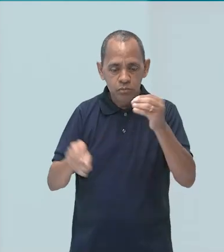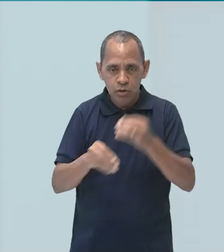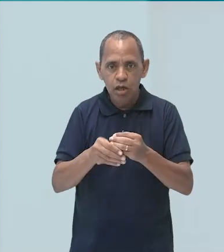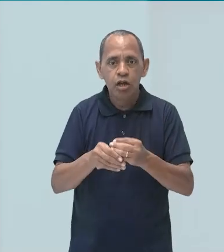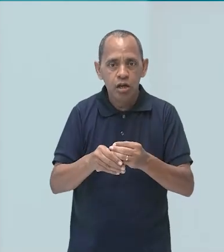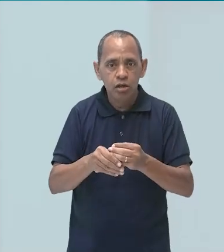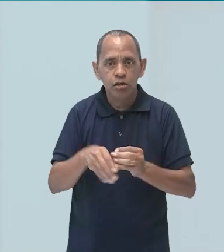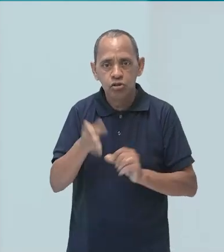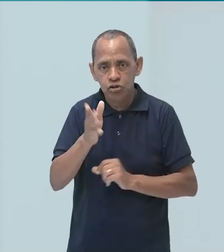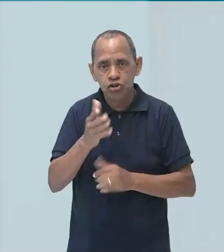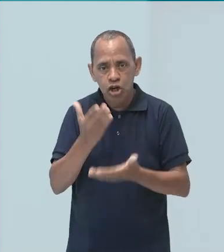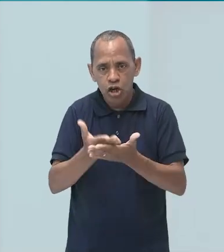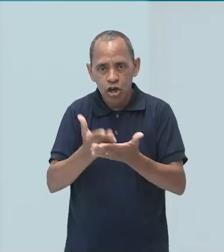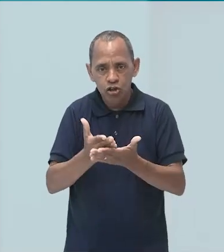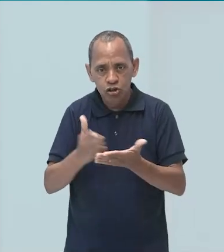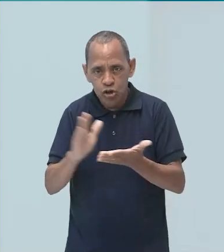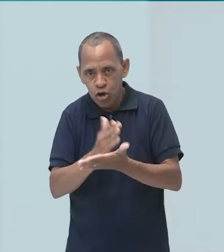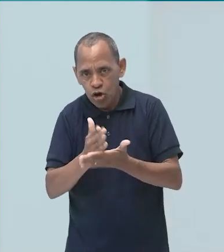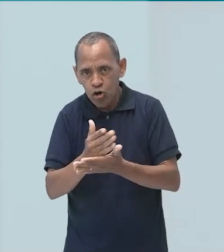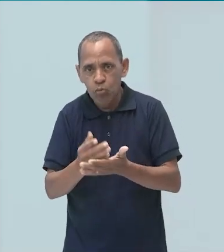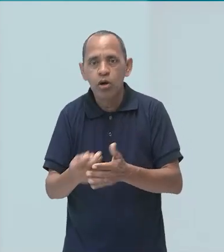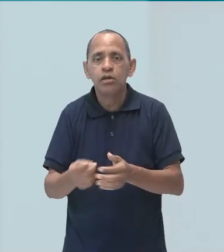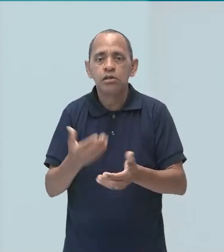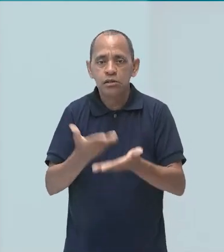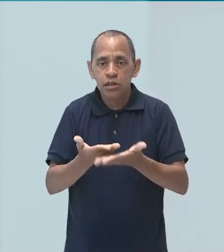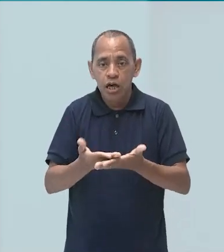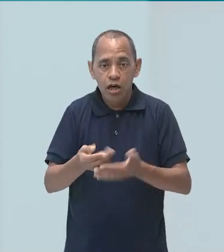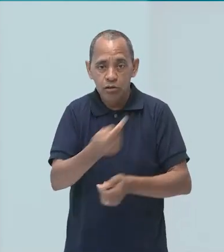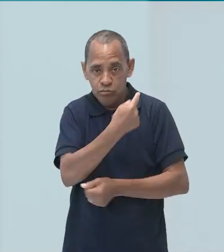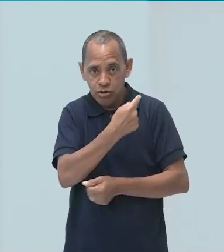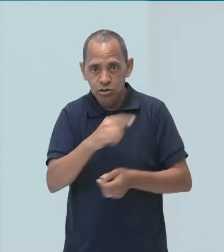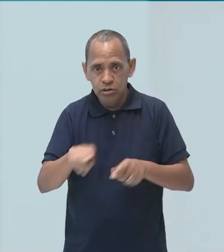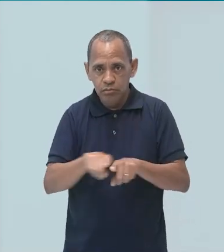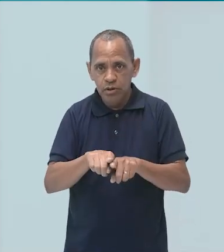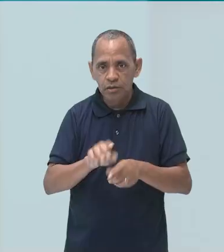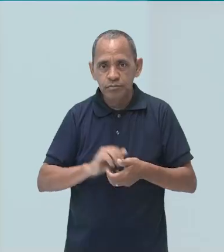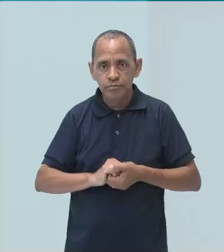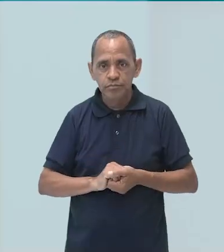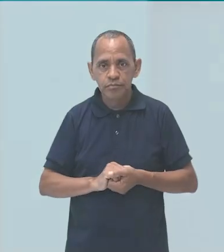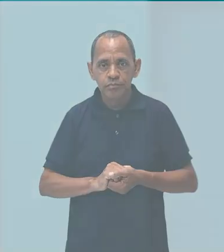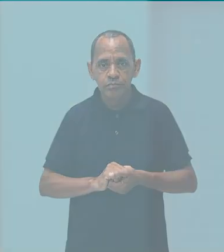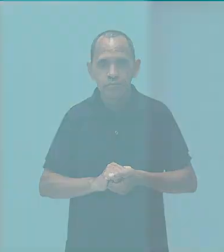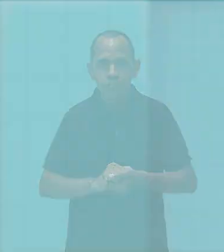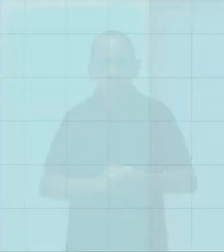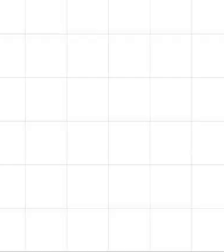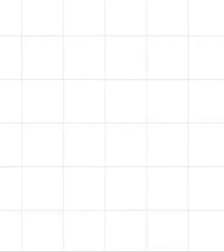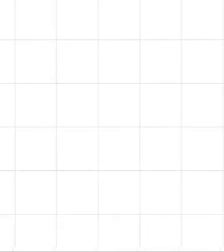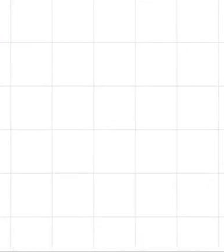que são complementos verbais, porque eles já foram alvo de outras aulas do nosso módulo, certo?